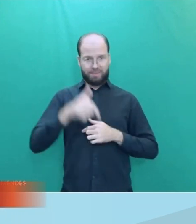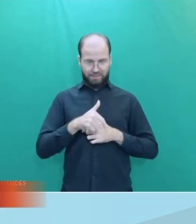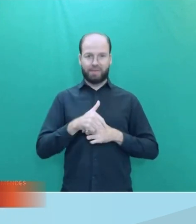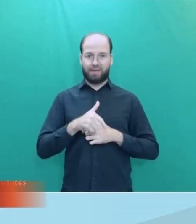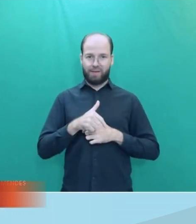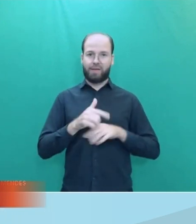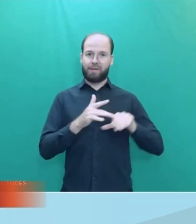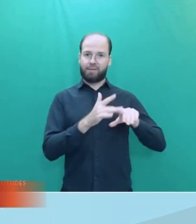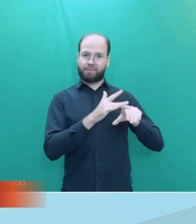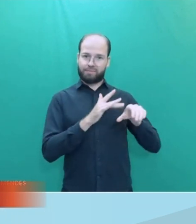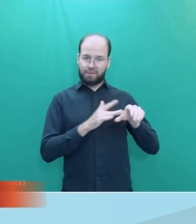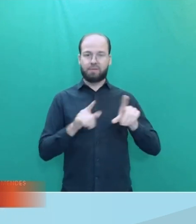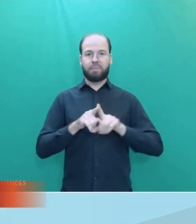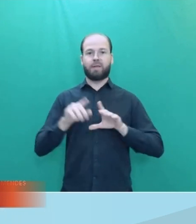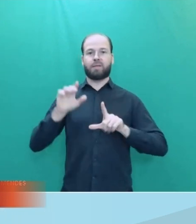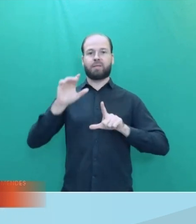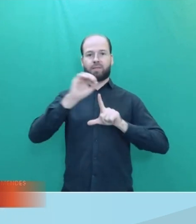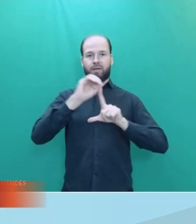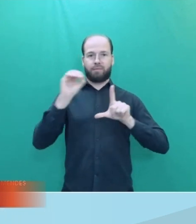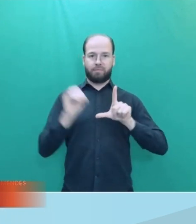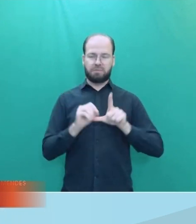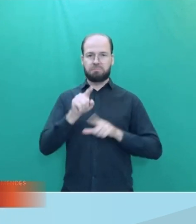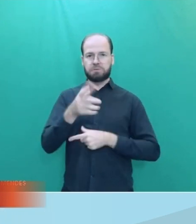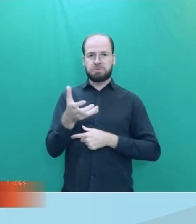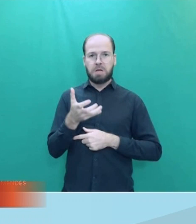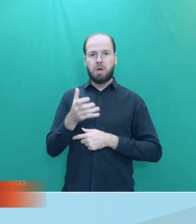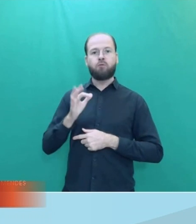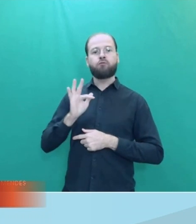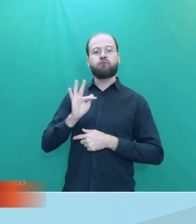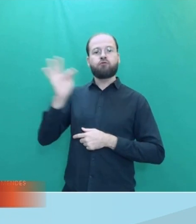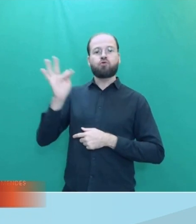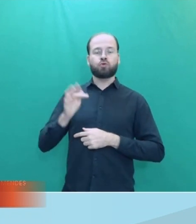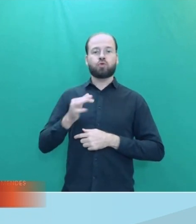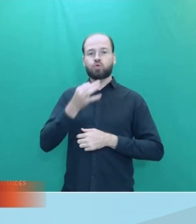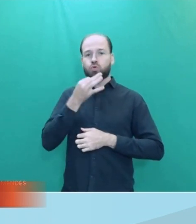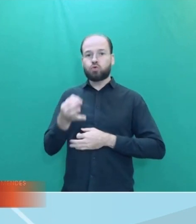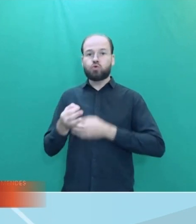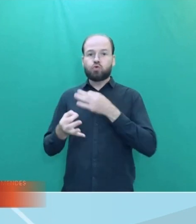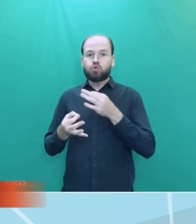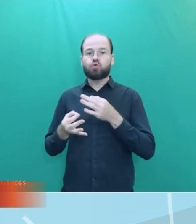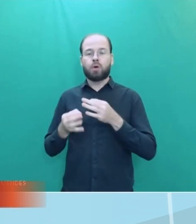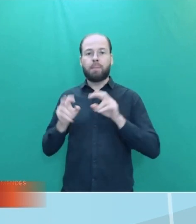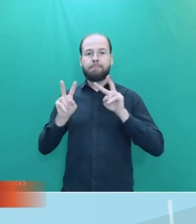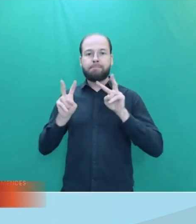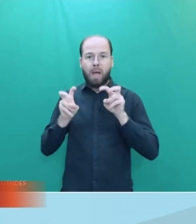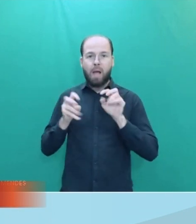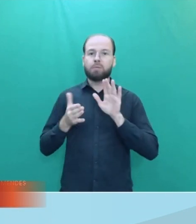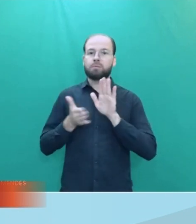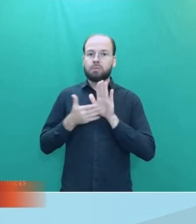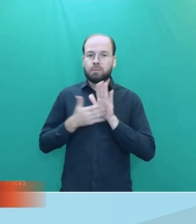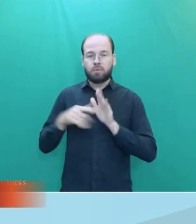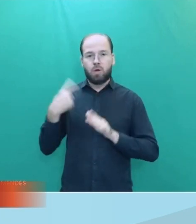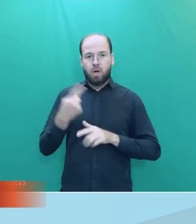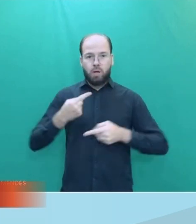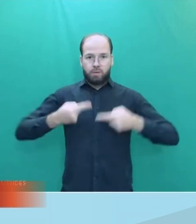Conexões. Caso você queira sugerir alguma pauta para a gente debater, fazer uma crítica, um elogio, você